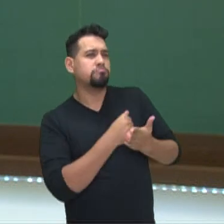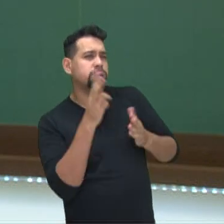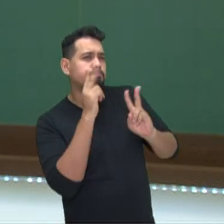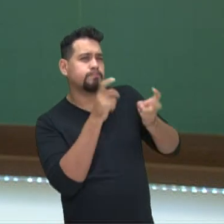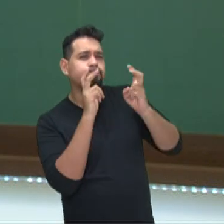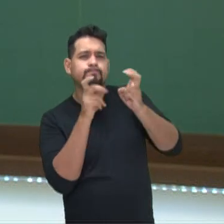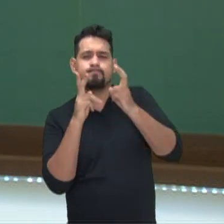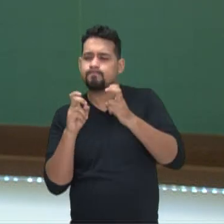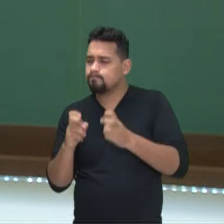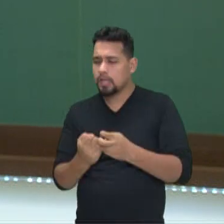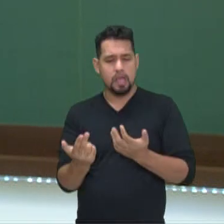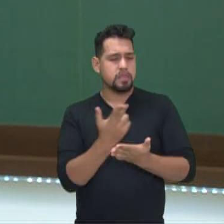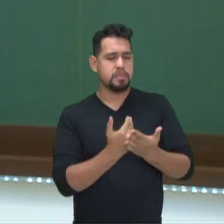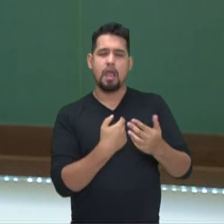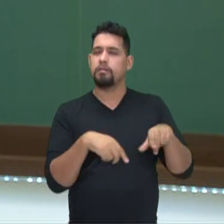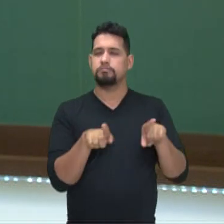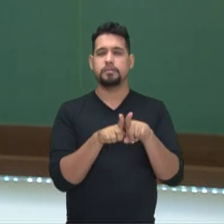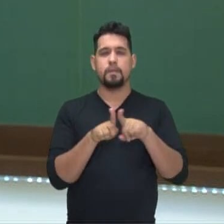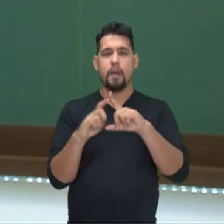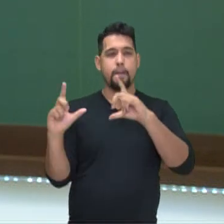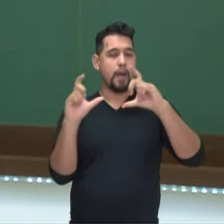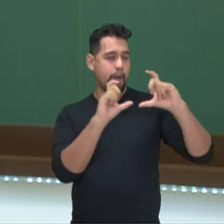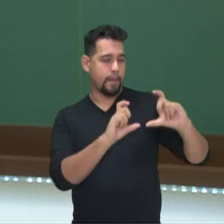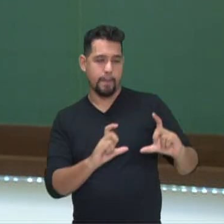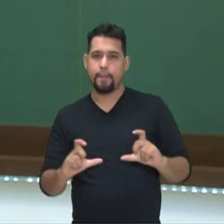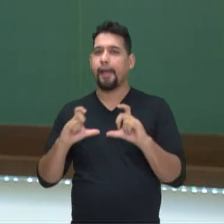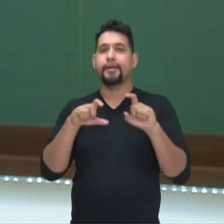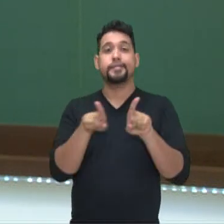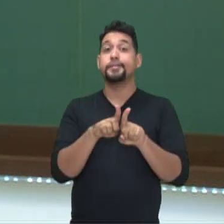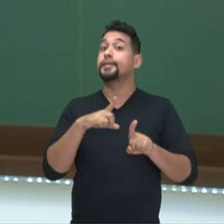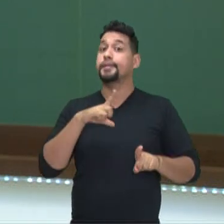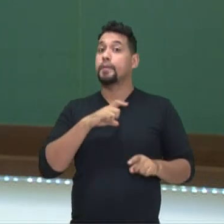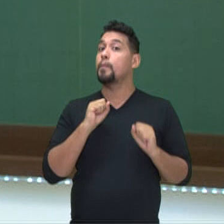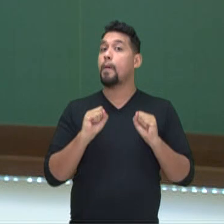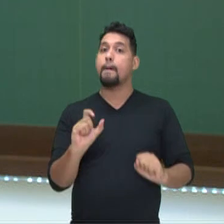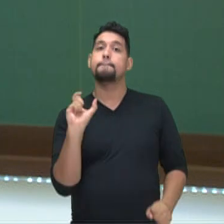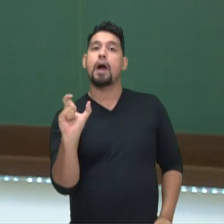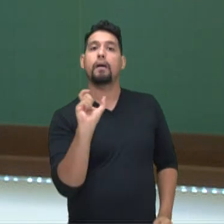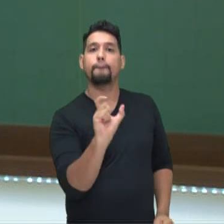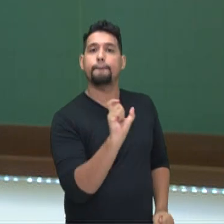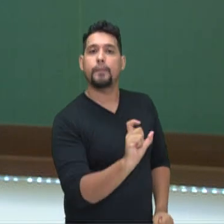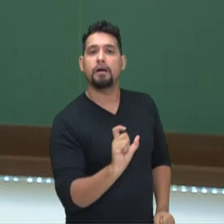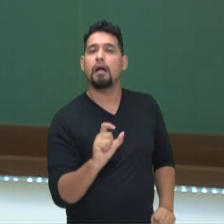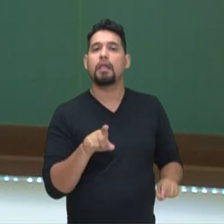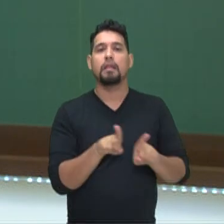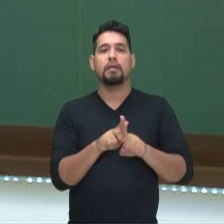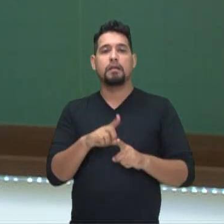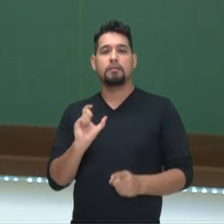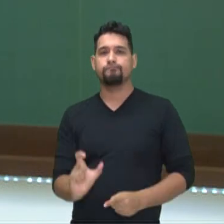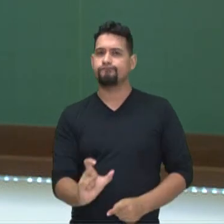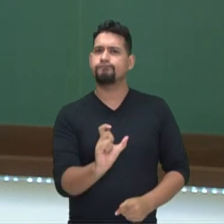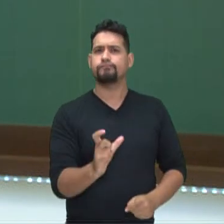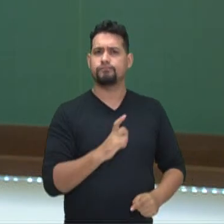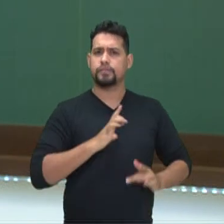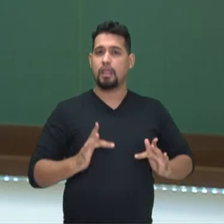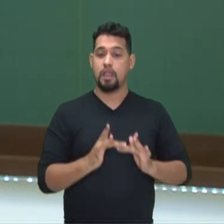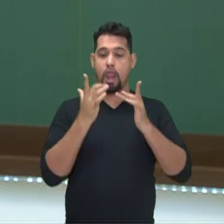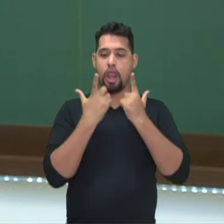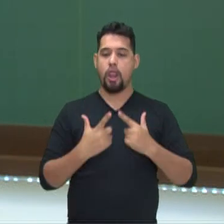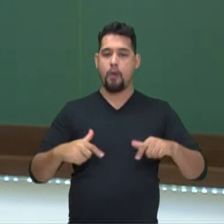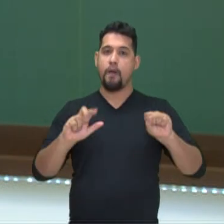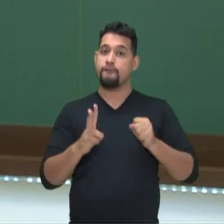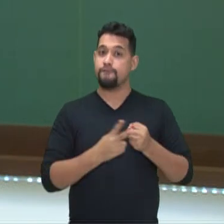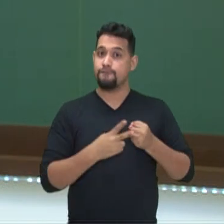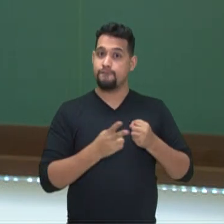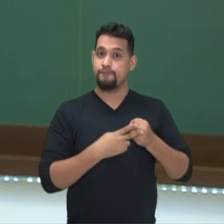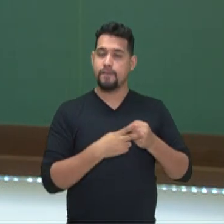desenhos, que são as imagens, as ilustrações, e também vocês podem ter as palavras, né? As palavras fazem parte da linguagem